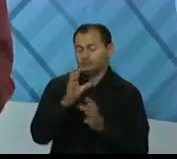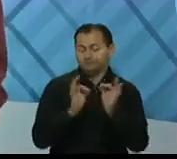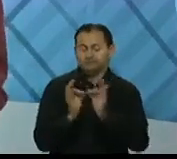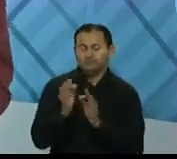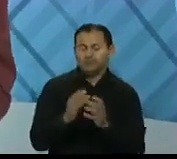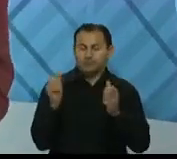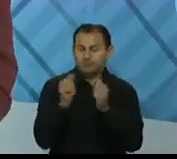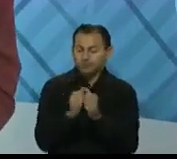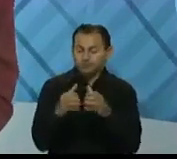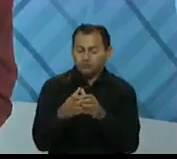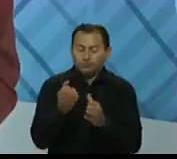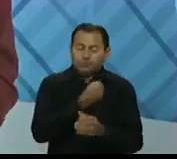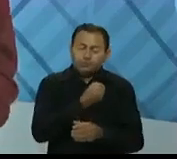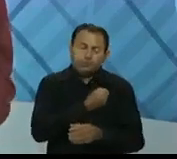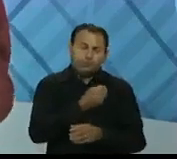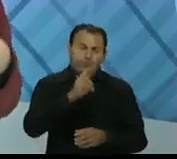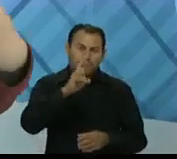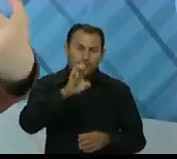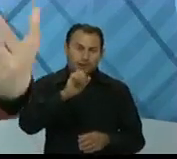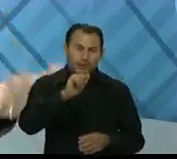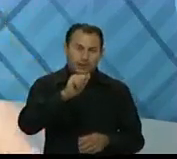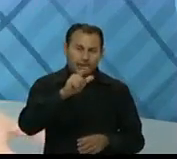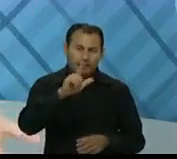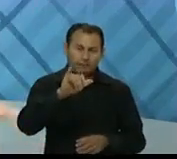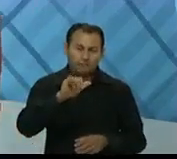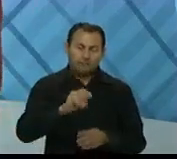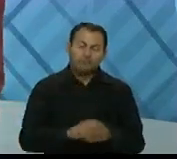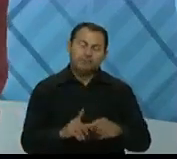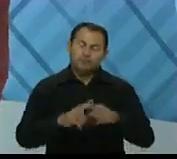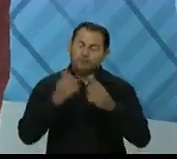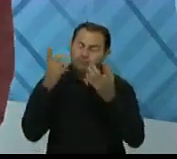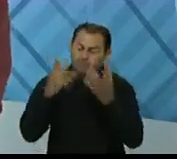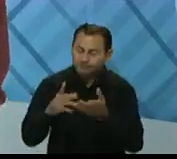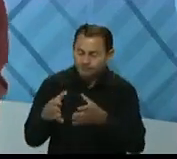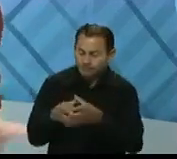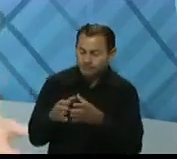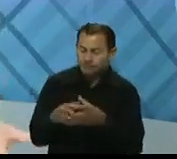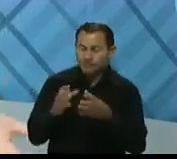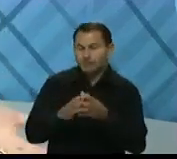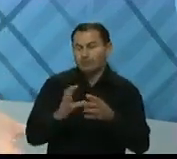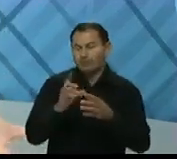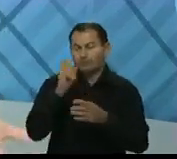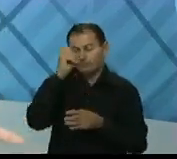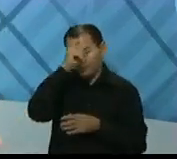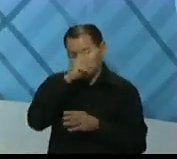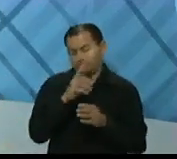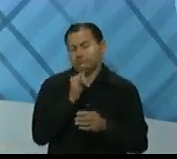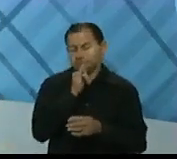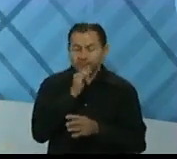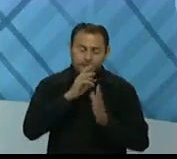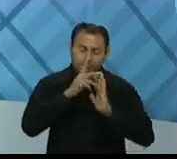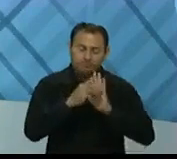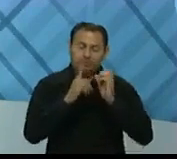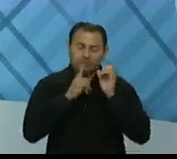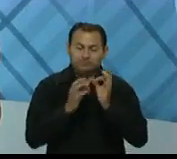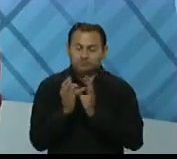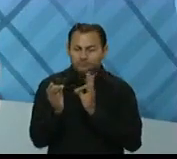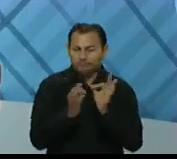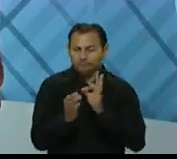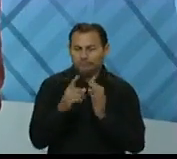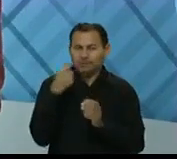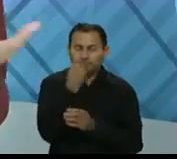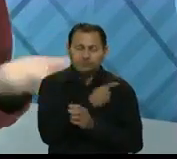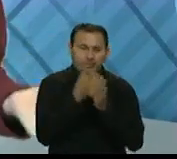no conjunto dos números reais, que é o conjunto que nós estamos trabalhando. Mas no conjunto dos números complexos, por exemplo, tem solução. Isso